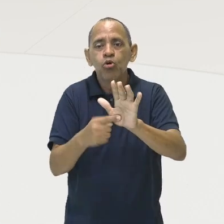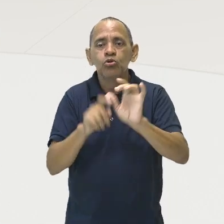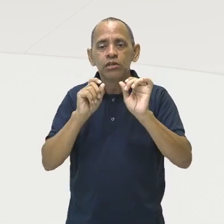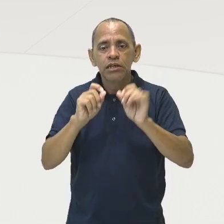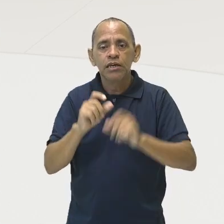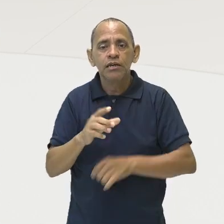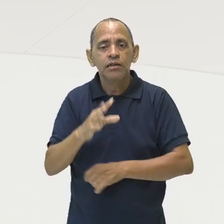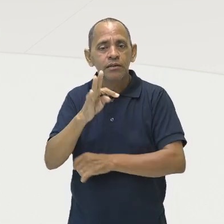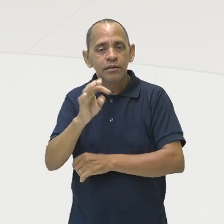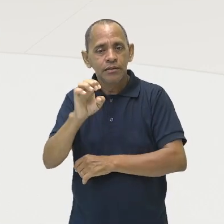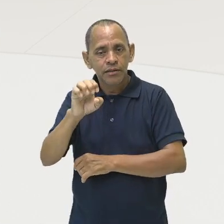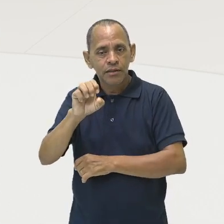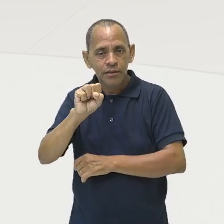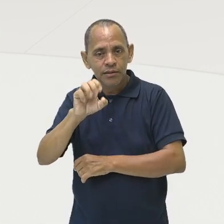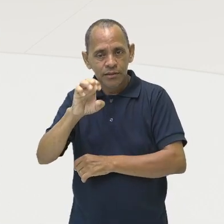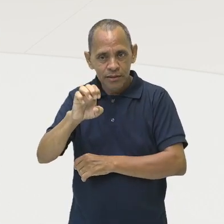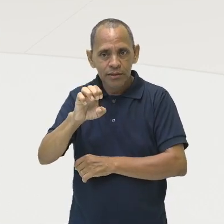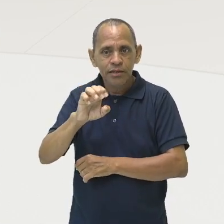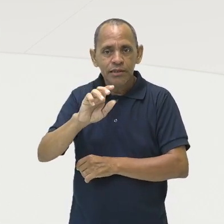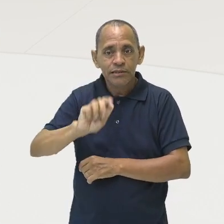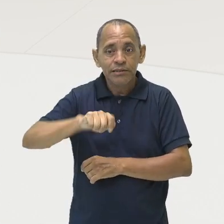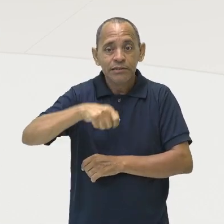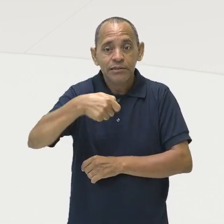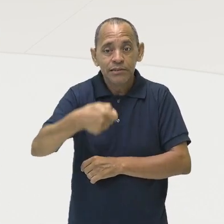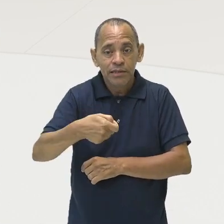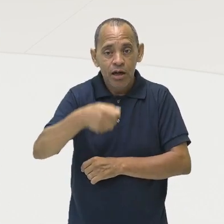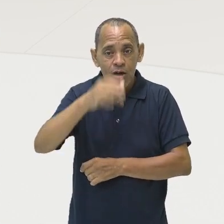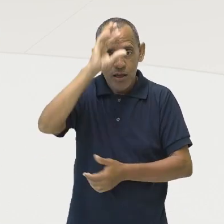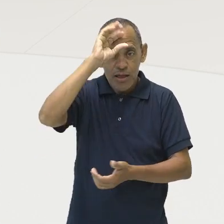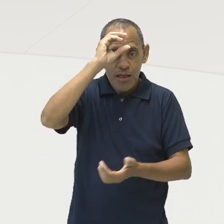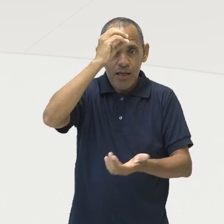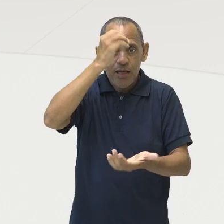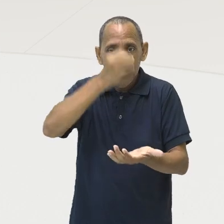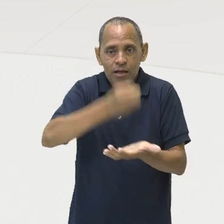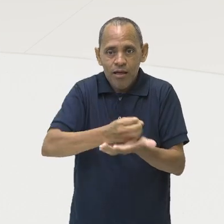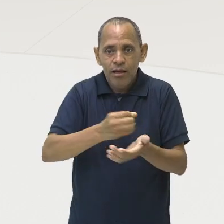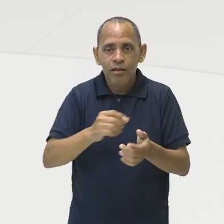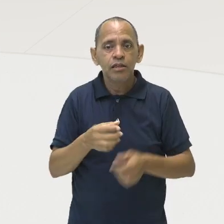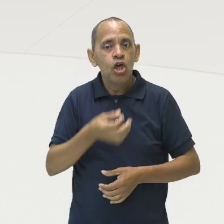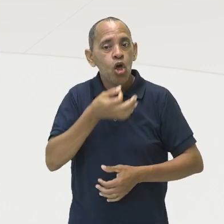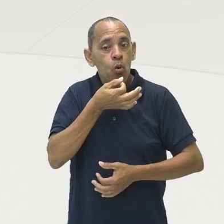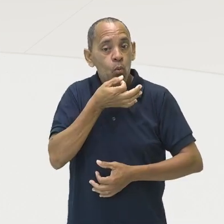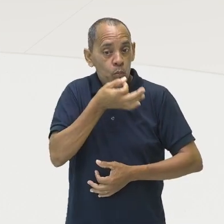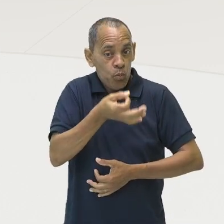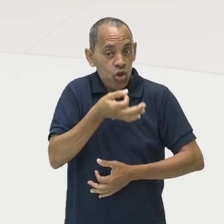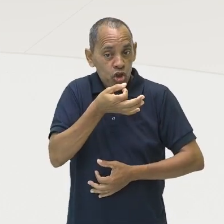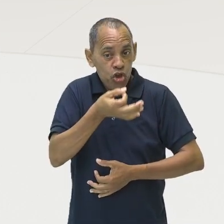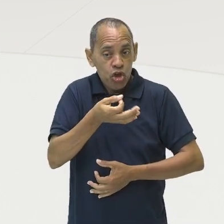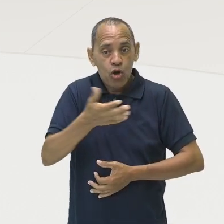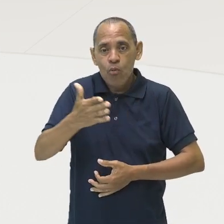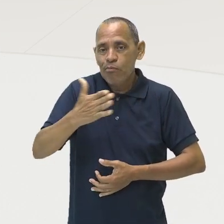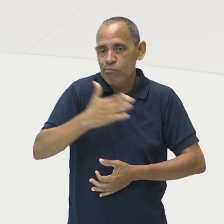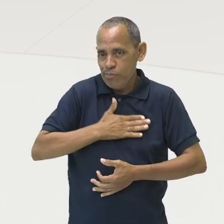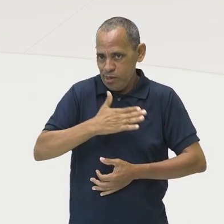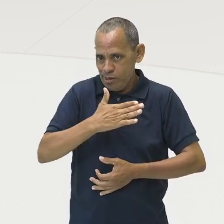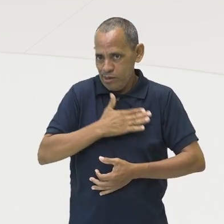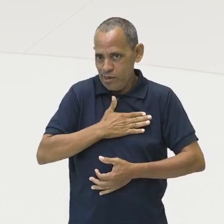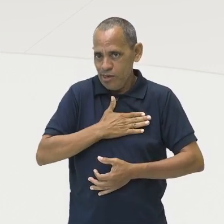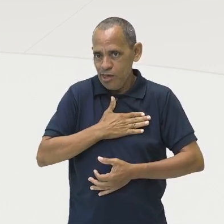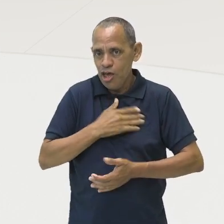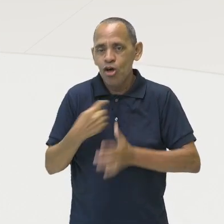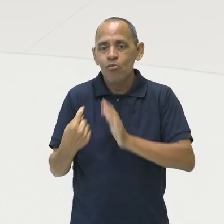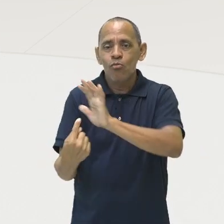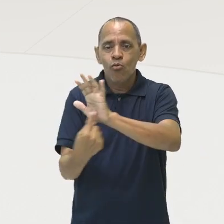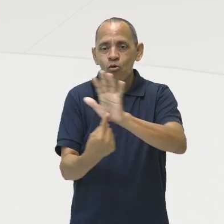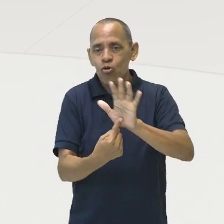é a tese? É a minha opinião, tá? É o que eu quero trazer como